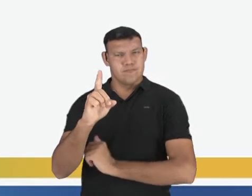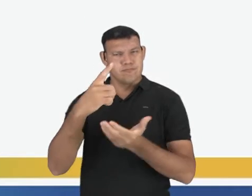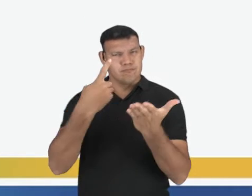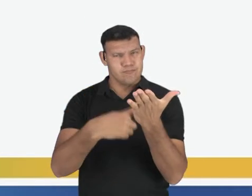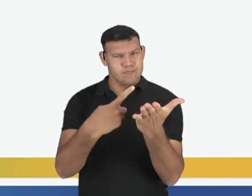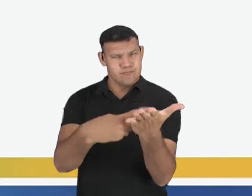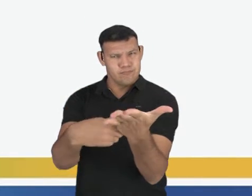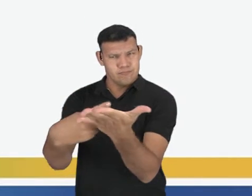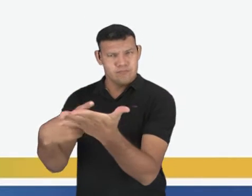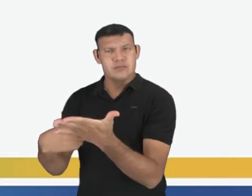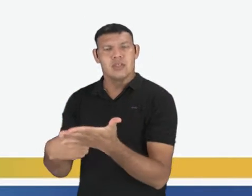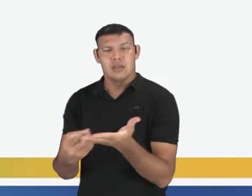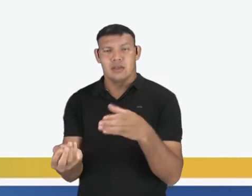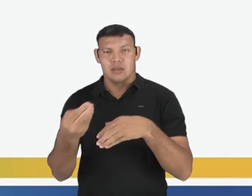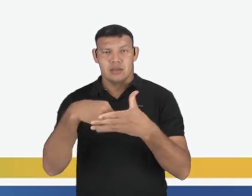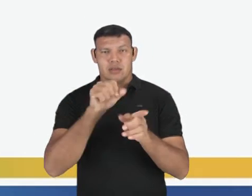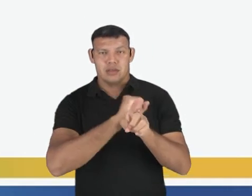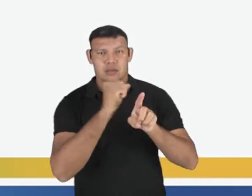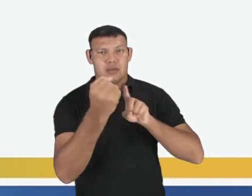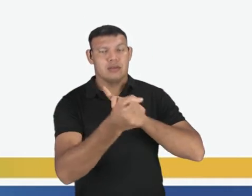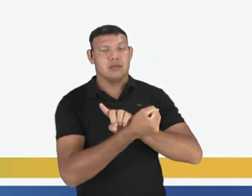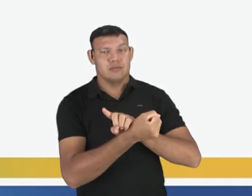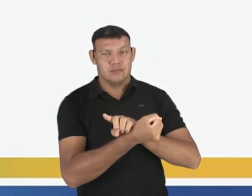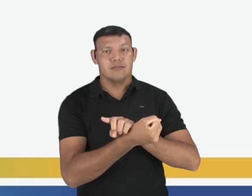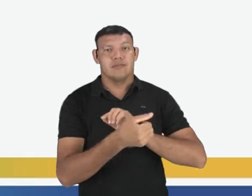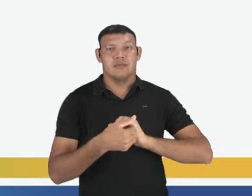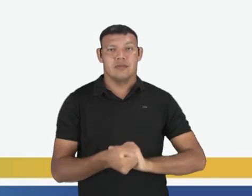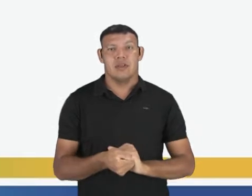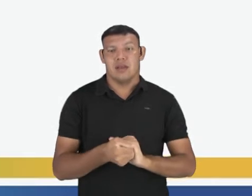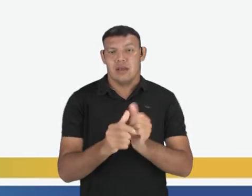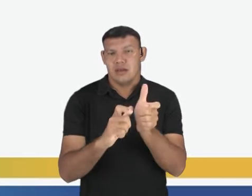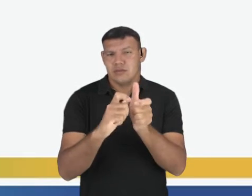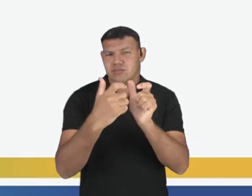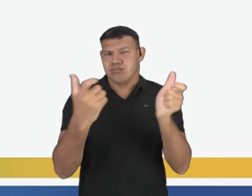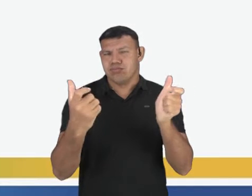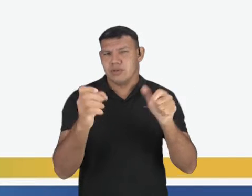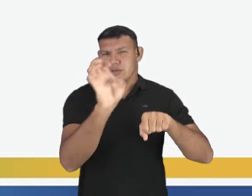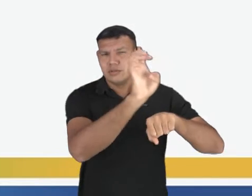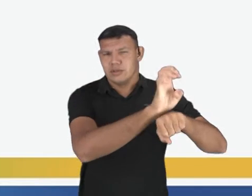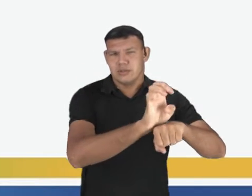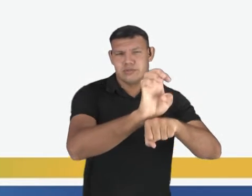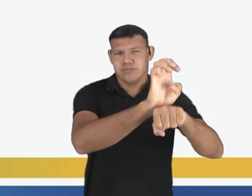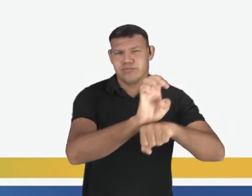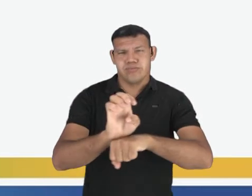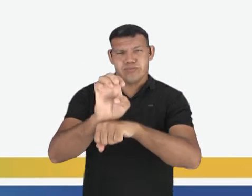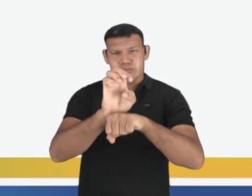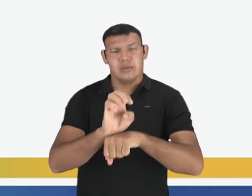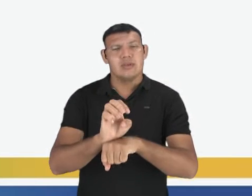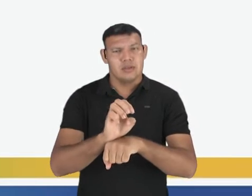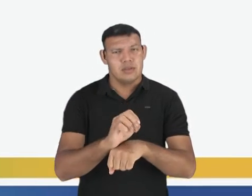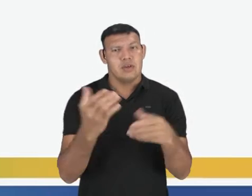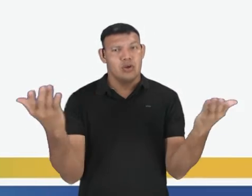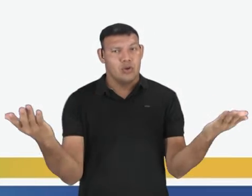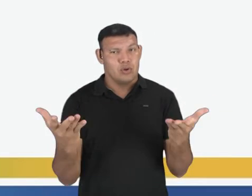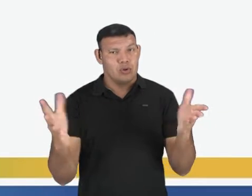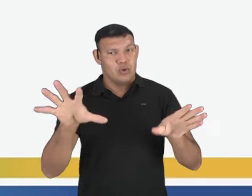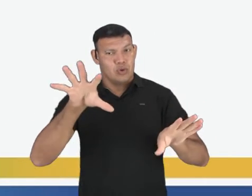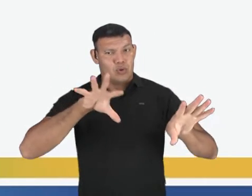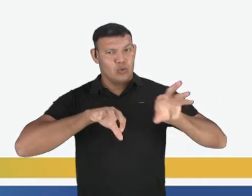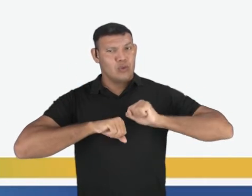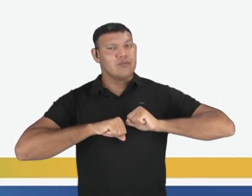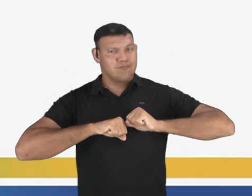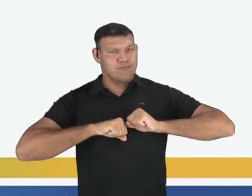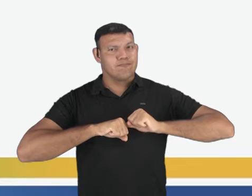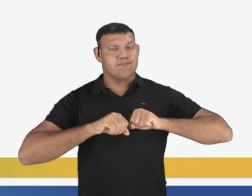uma sociedade, considerando então aí que a maioria dos estados, né, atualmente adota